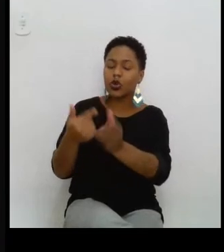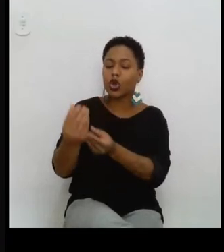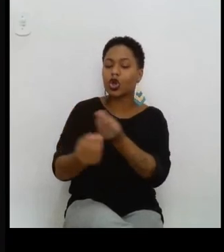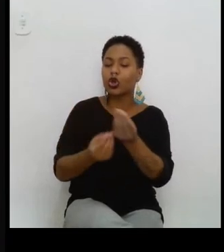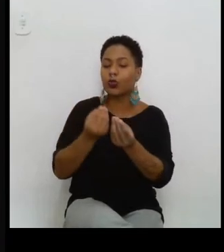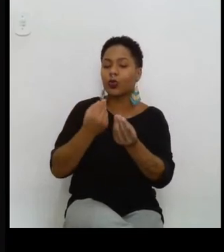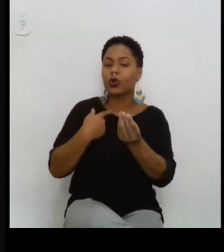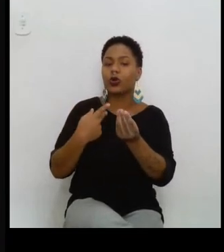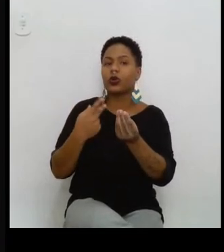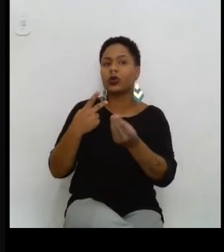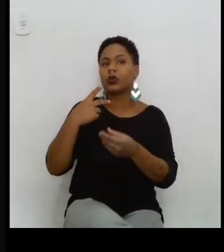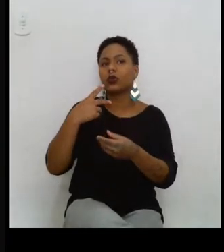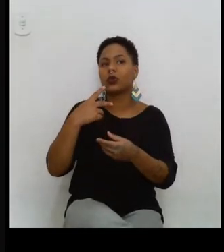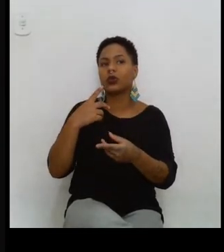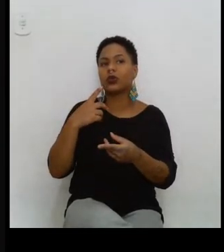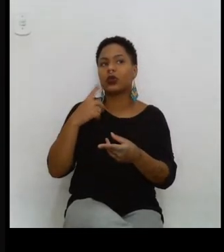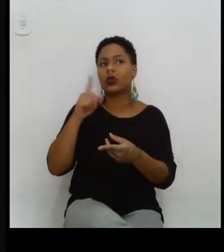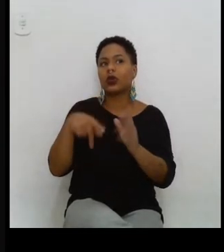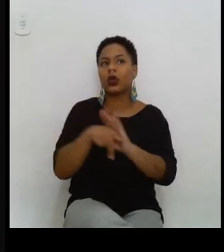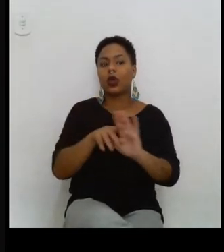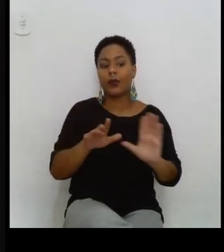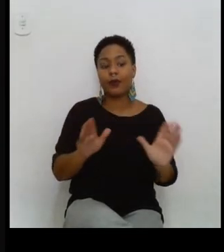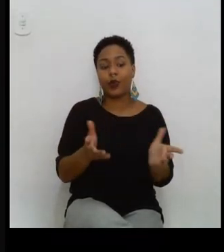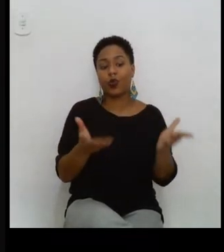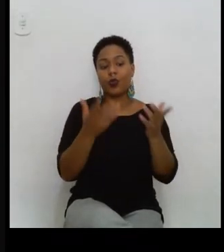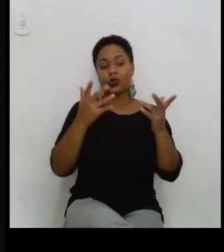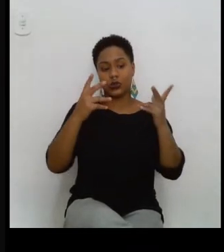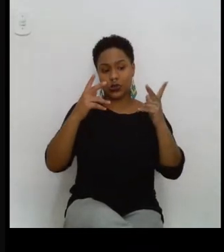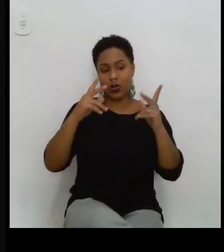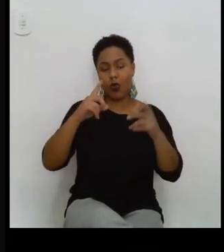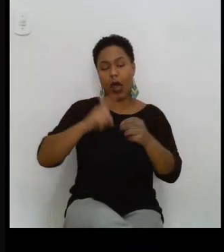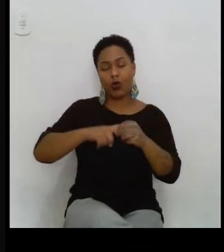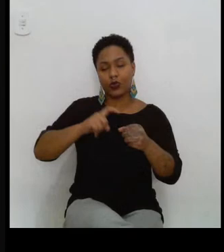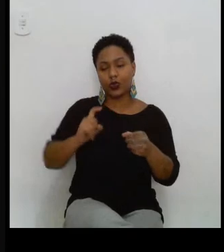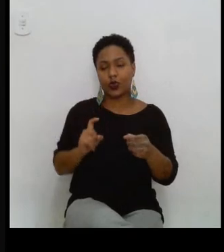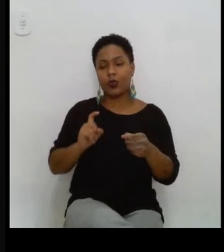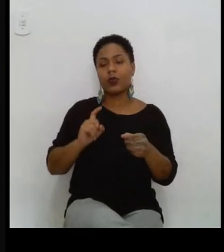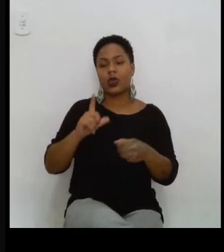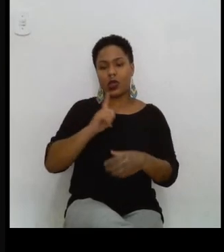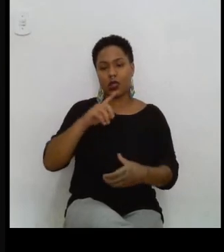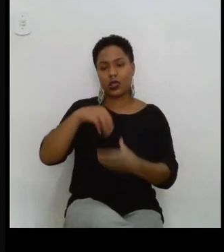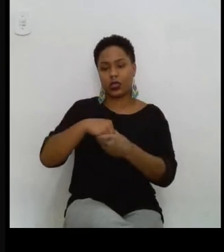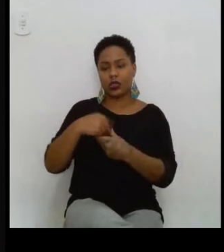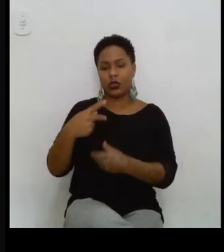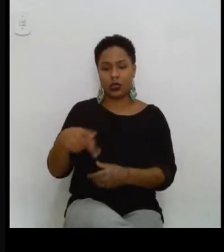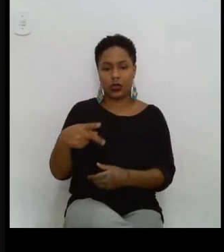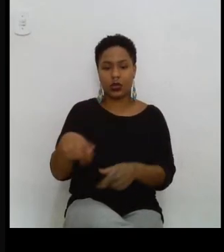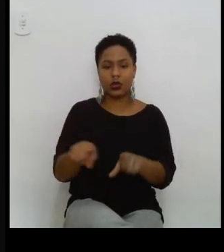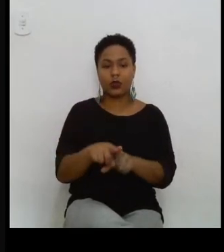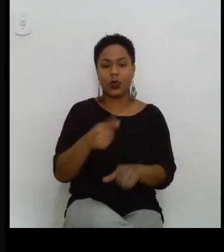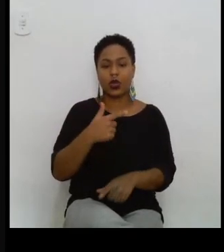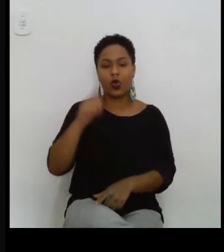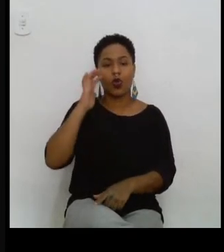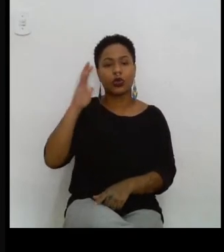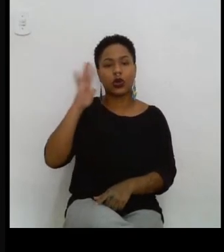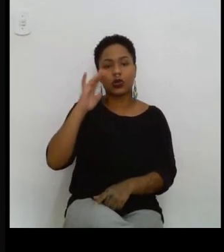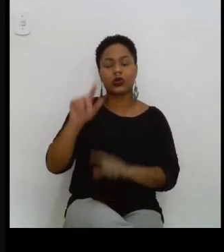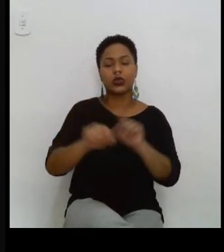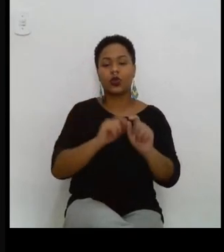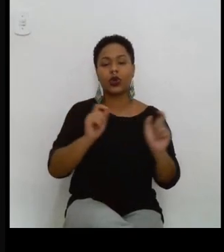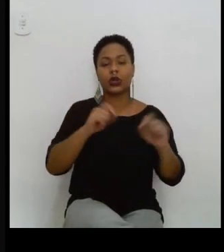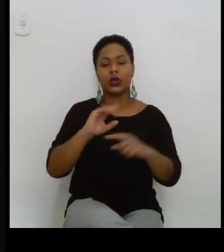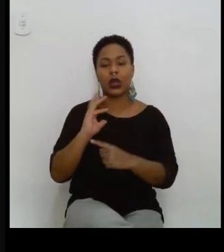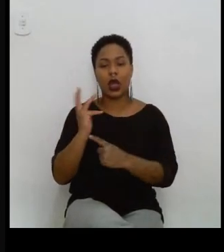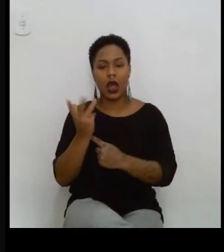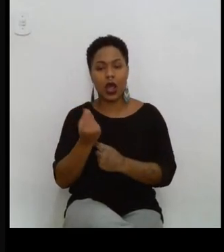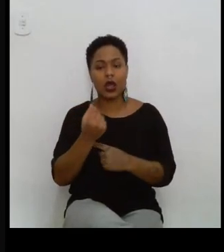e esse caráter de promoção de autonomia que consiste a elaboração delas e dessa outra noção do que é possível ceart sociedade